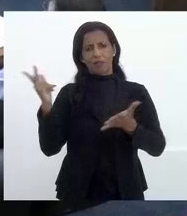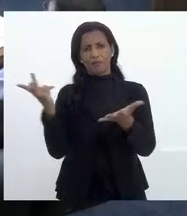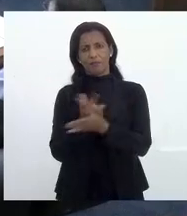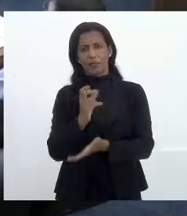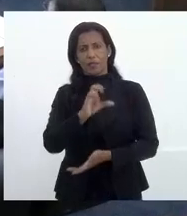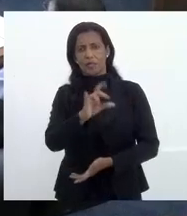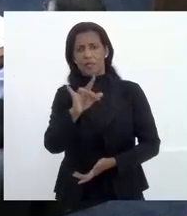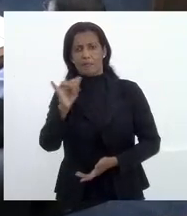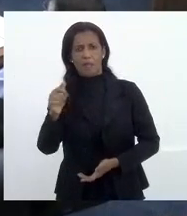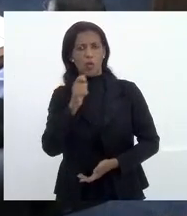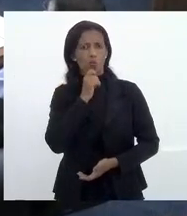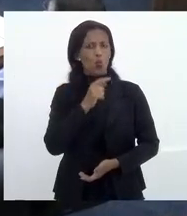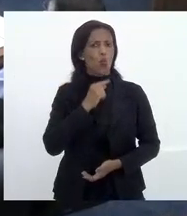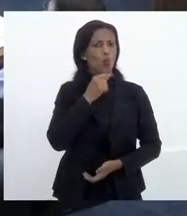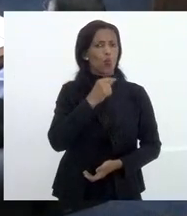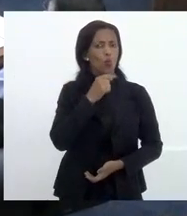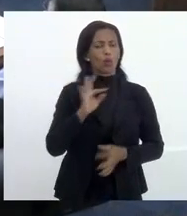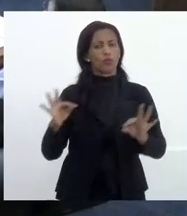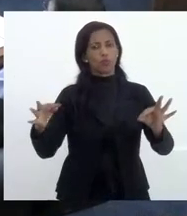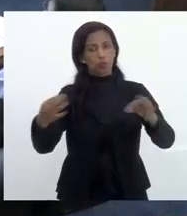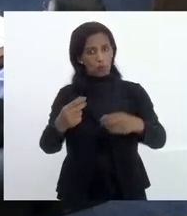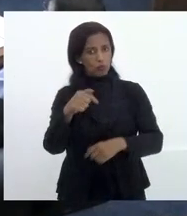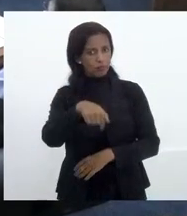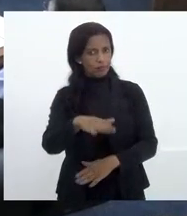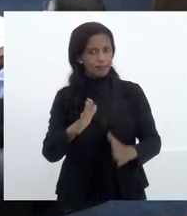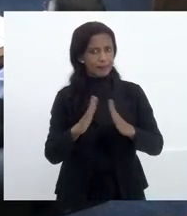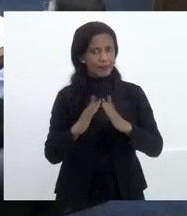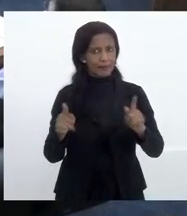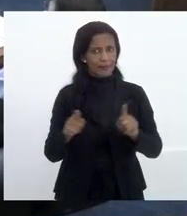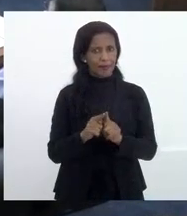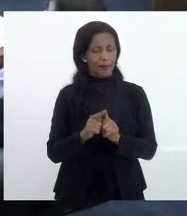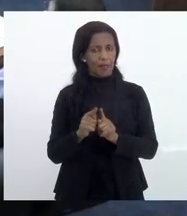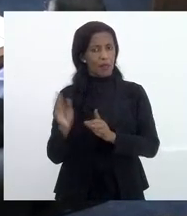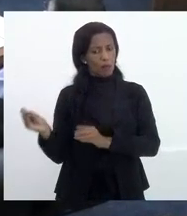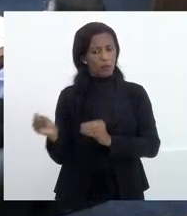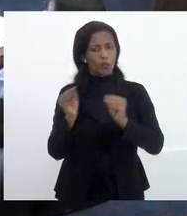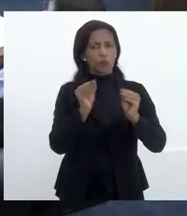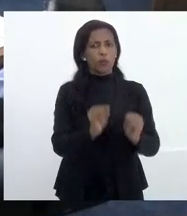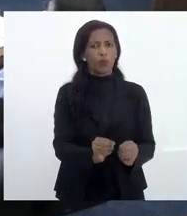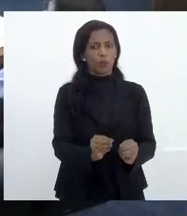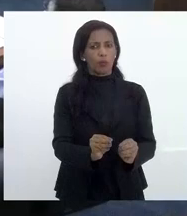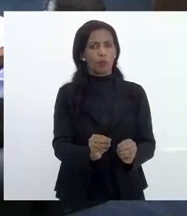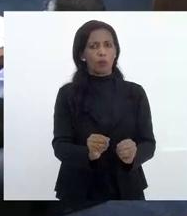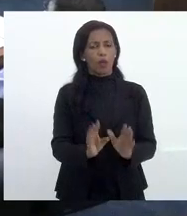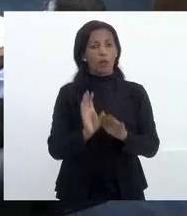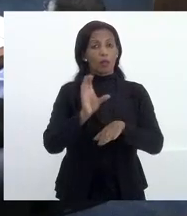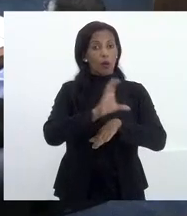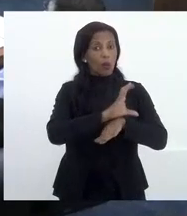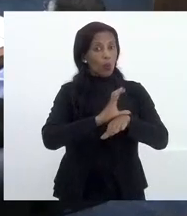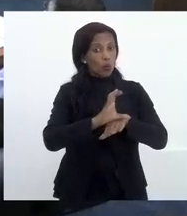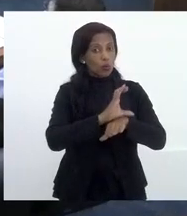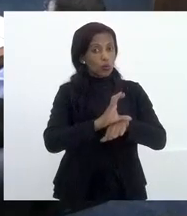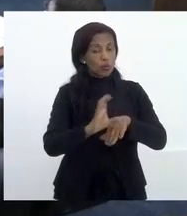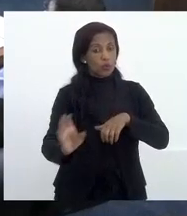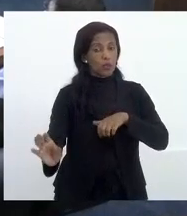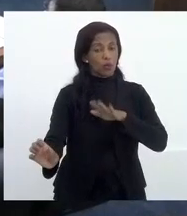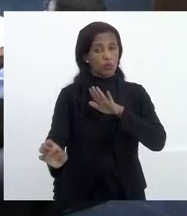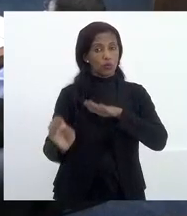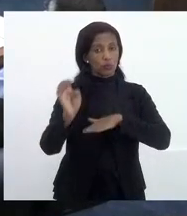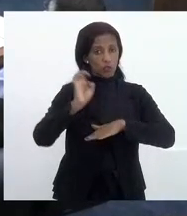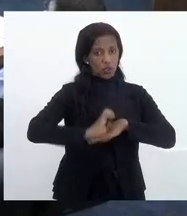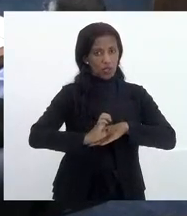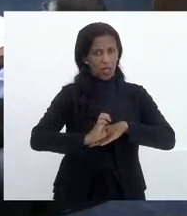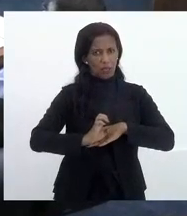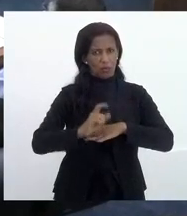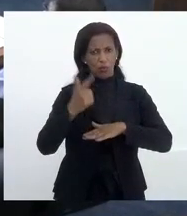CPI e que eu não tenho dúvida que vai ser de todos os deputados essa casa que a gente tem que colocar na constituição do estado que não